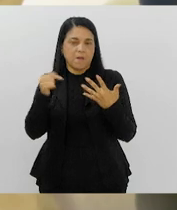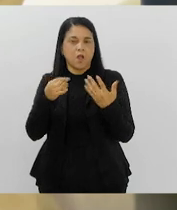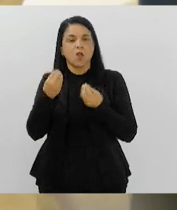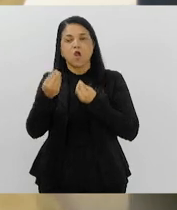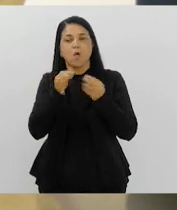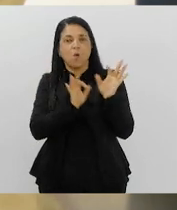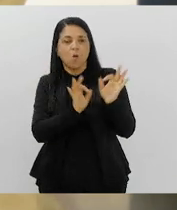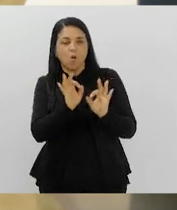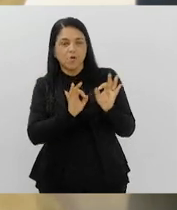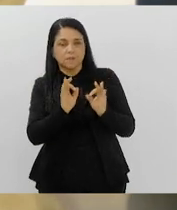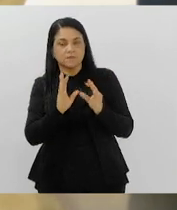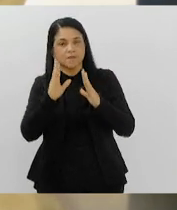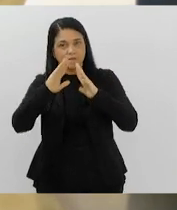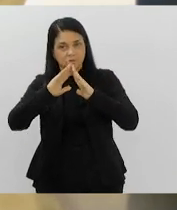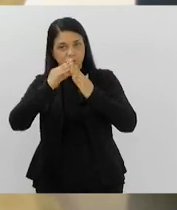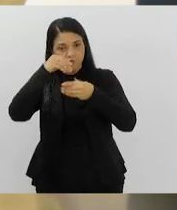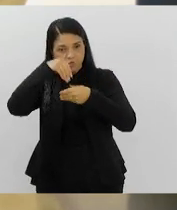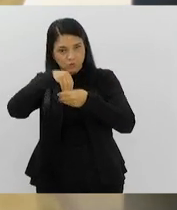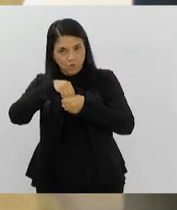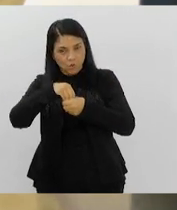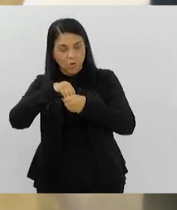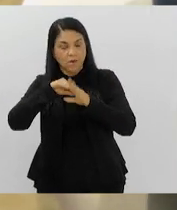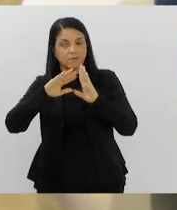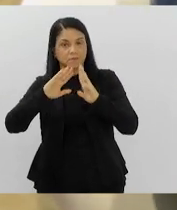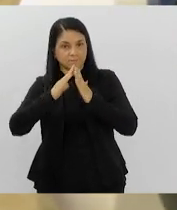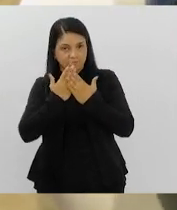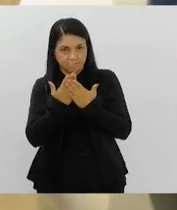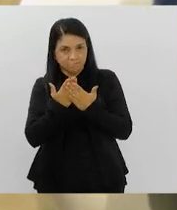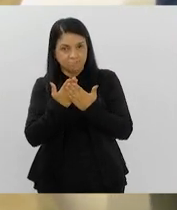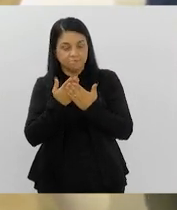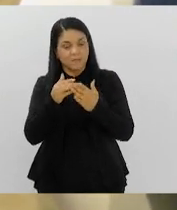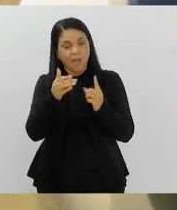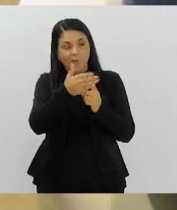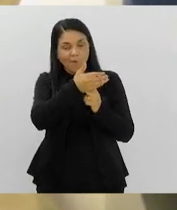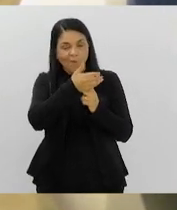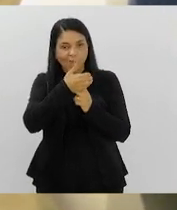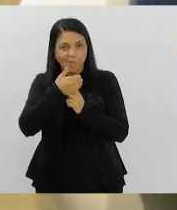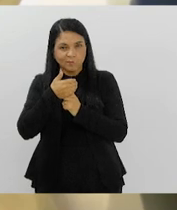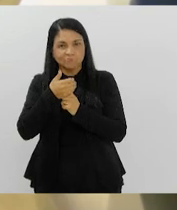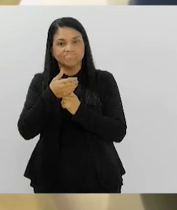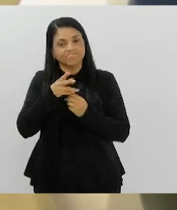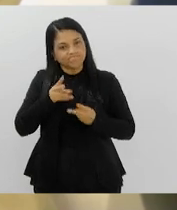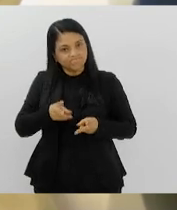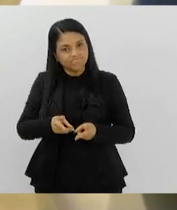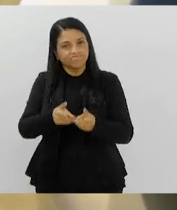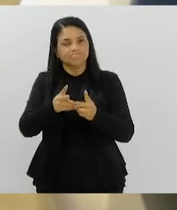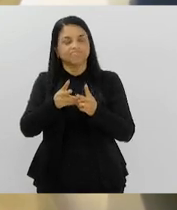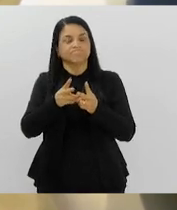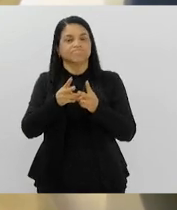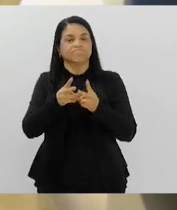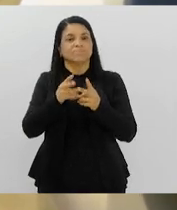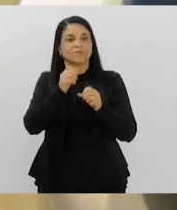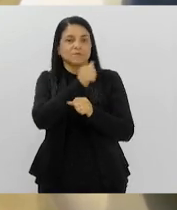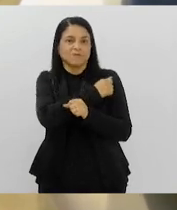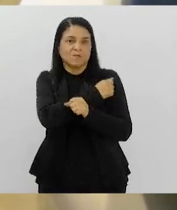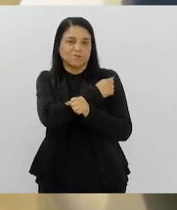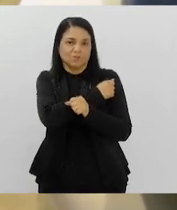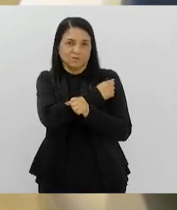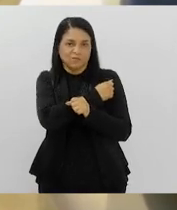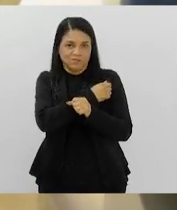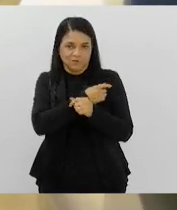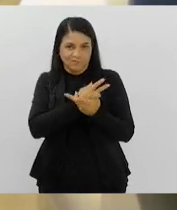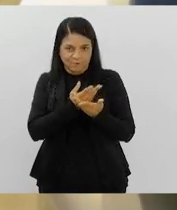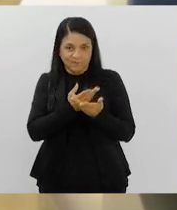ambiente escolar acolhedor para que a gente, de fato, garanta a permanência dos nossos estudantes na escola. Porque o que mais a